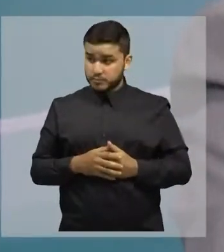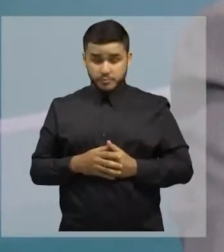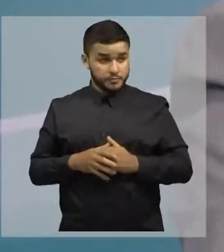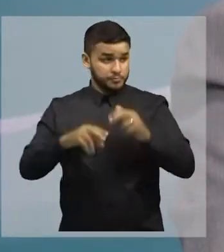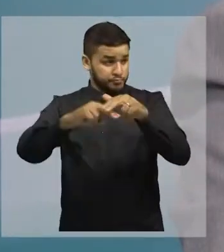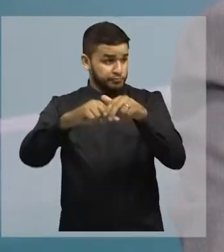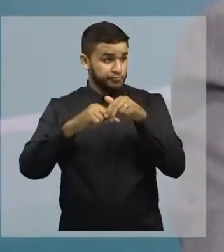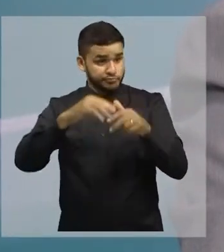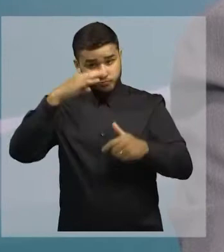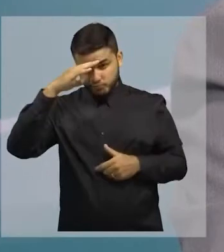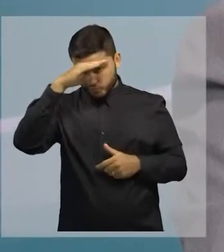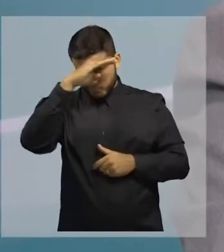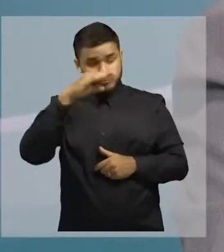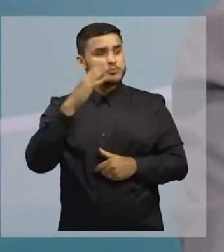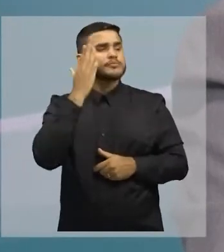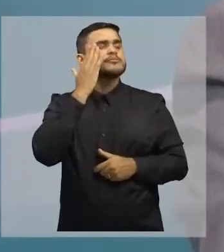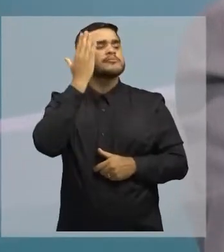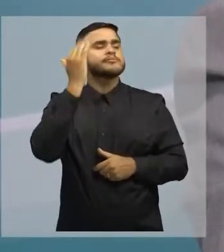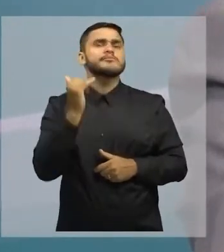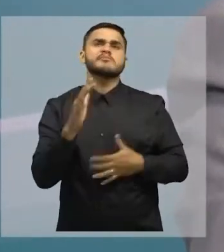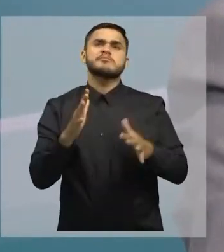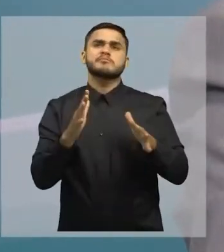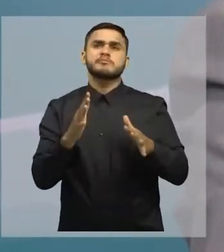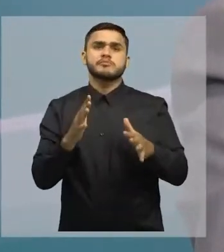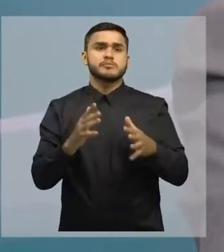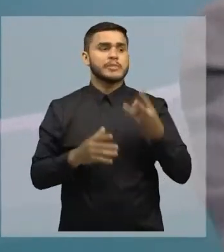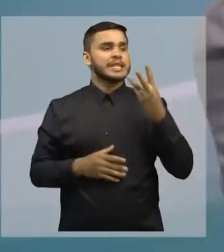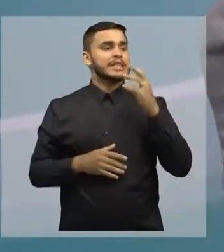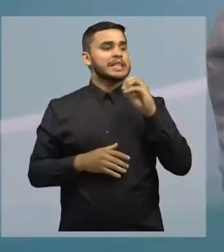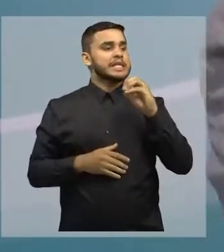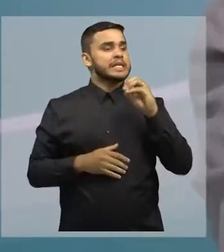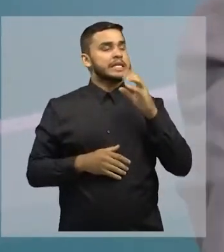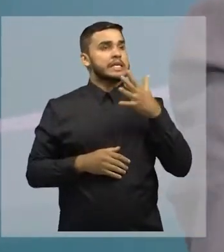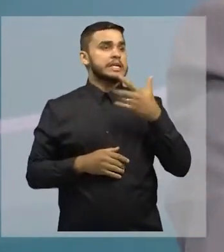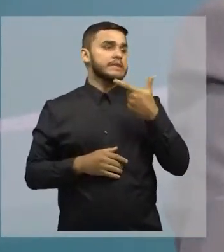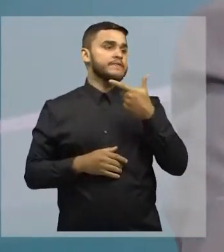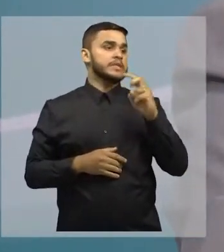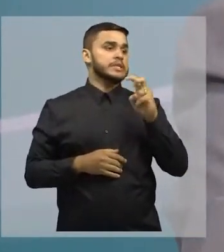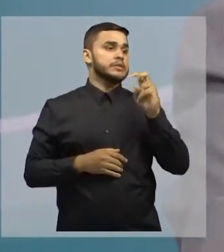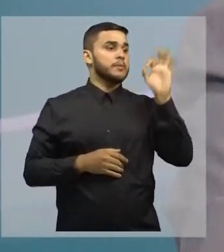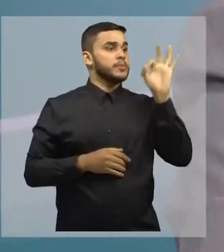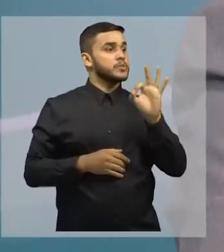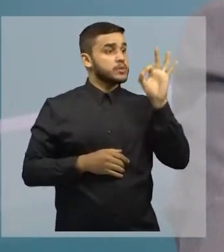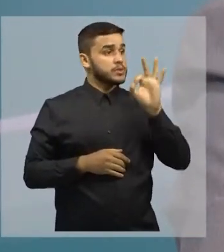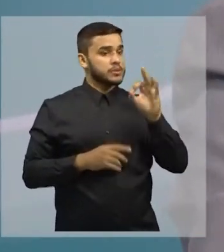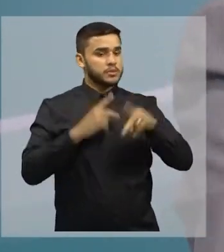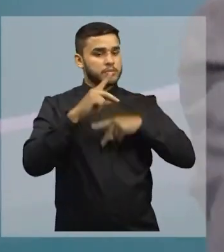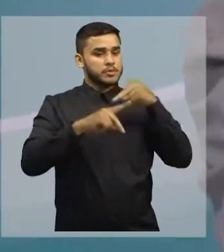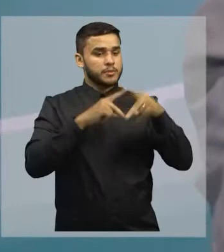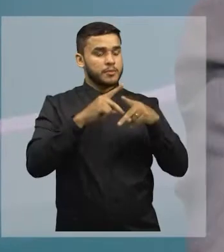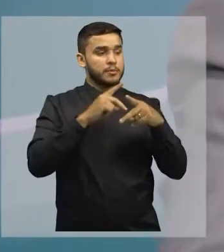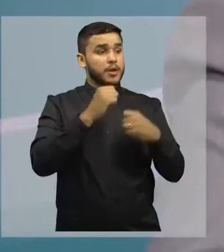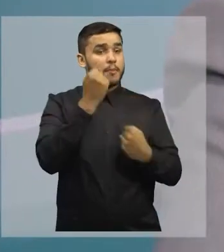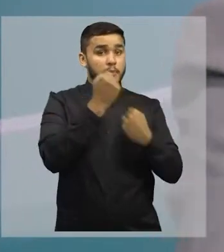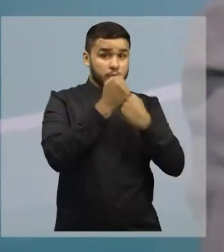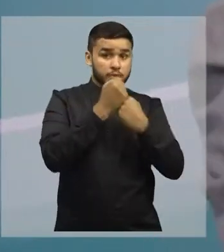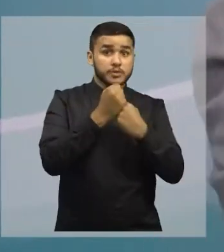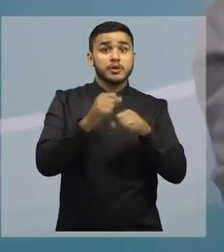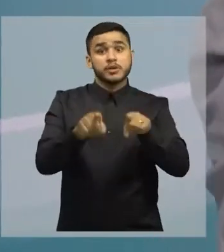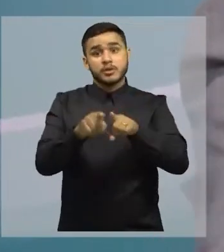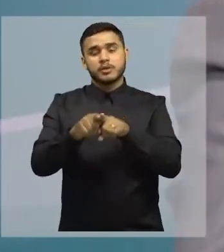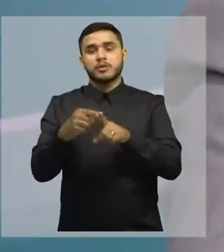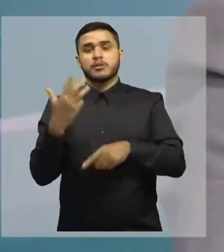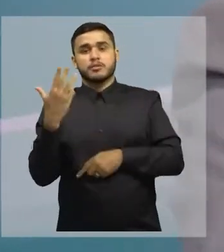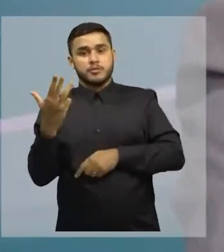em cerca de 30%, 25% da população, isso é muita coisa. E você tem o Lula do outro lado, que também provavelmente vai trabalhar